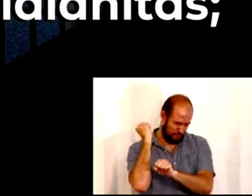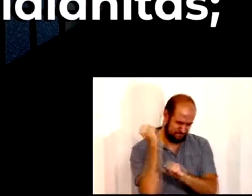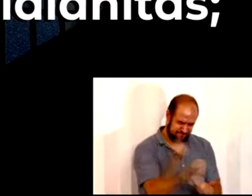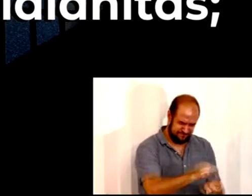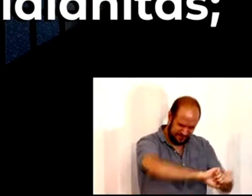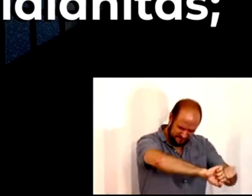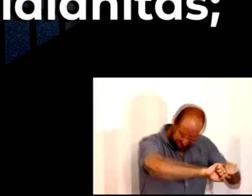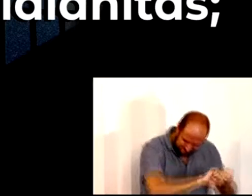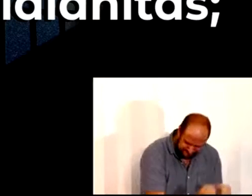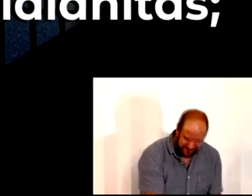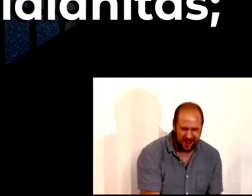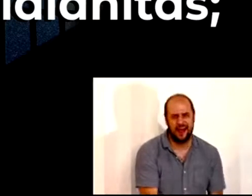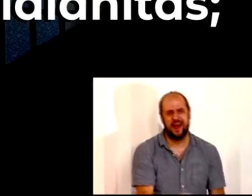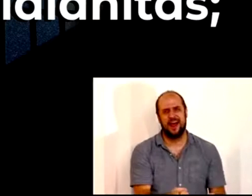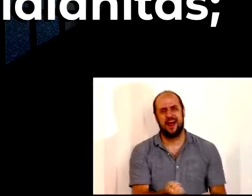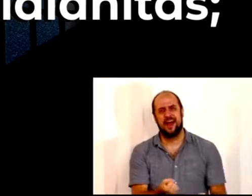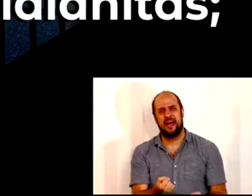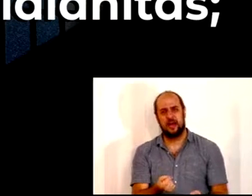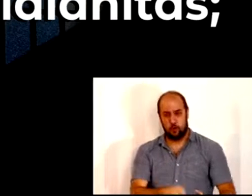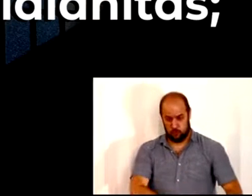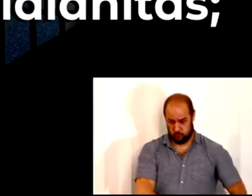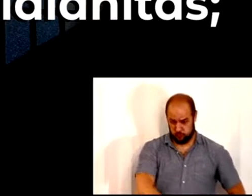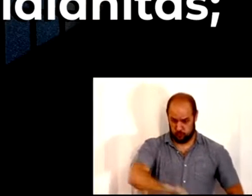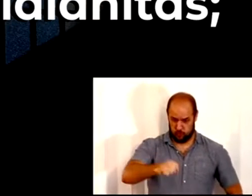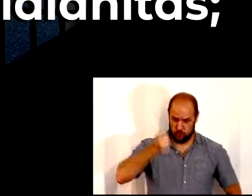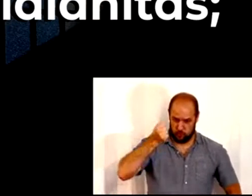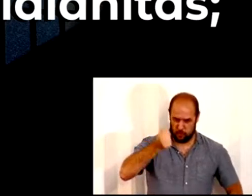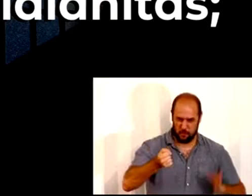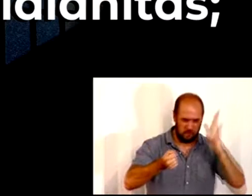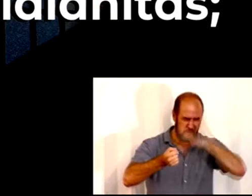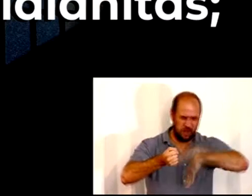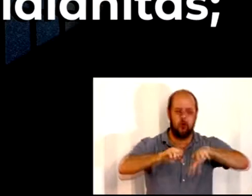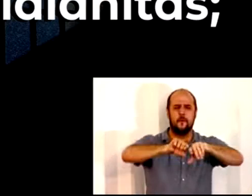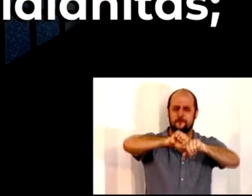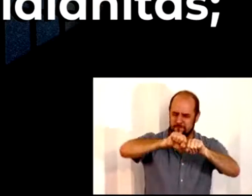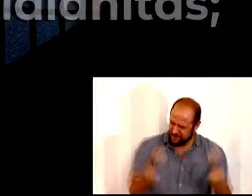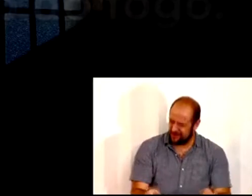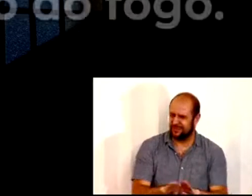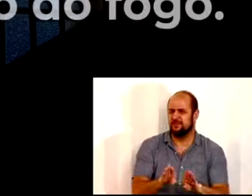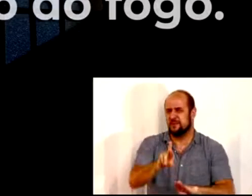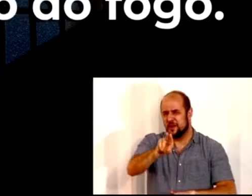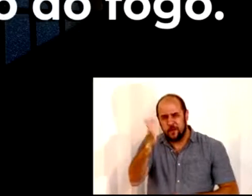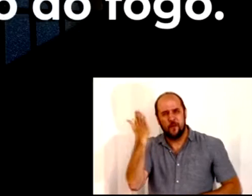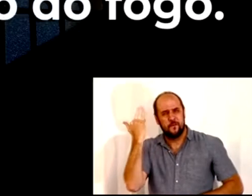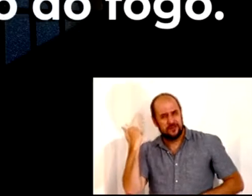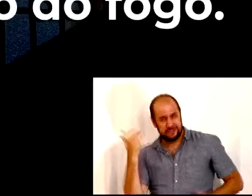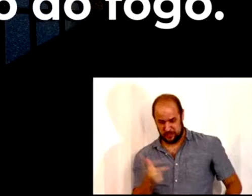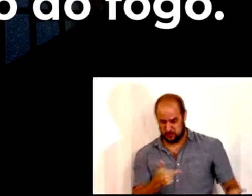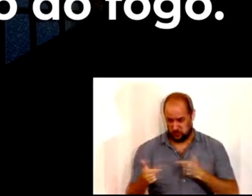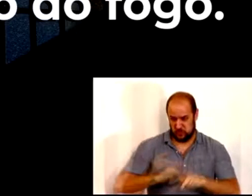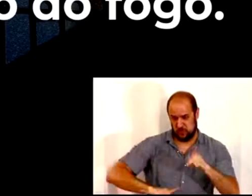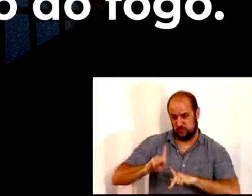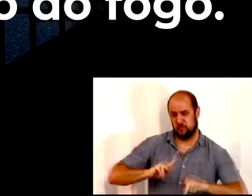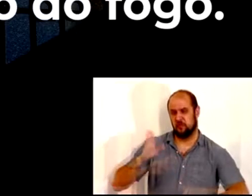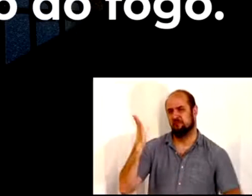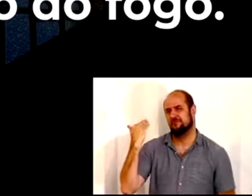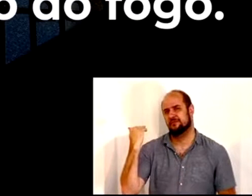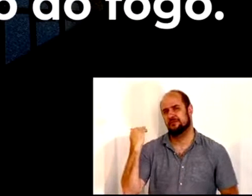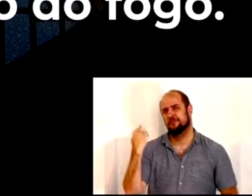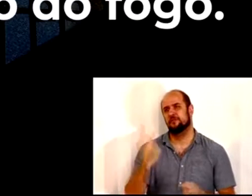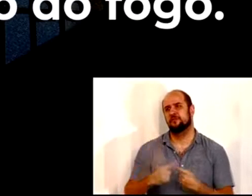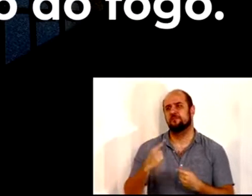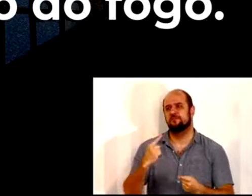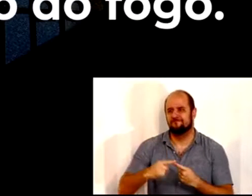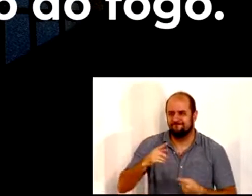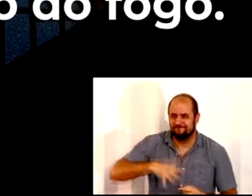os ombros, e o cetro do seu opressor, como no dia dos midianitas, porque toda a bota com que